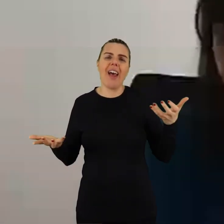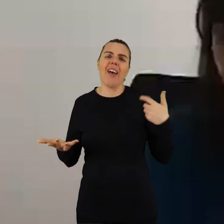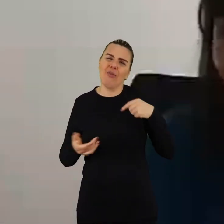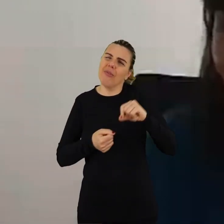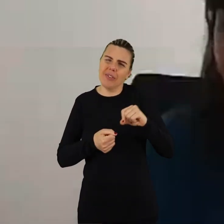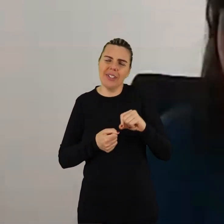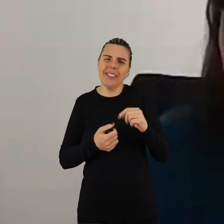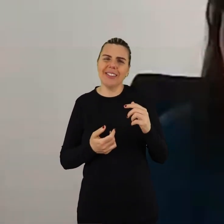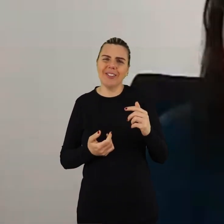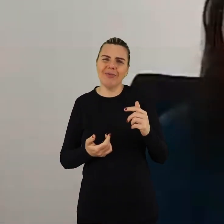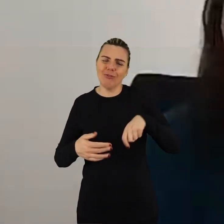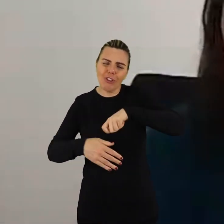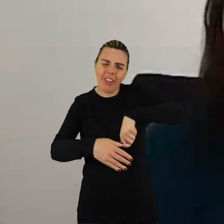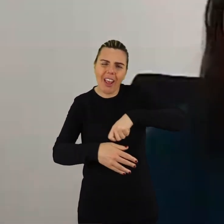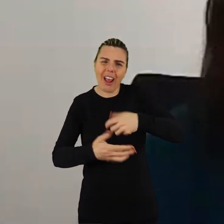jantar bem